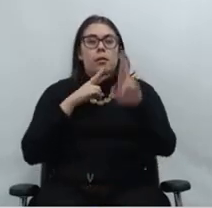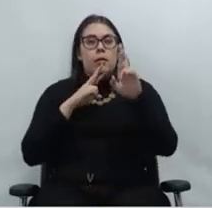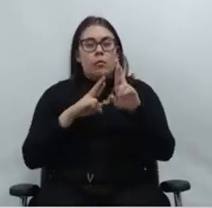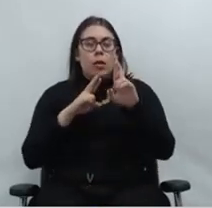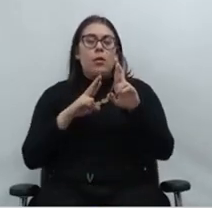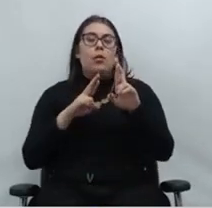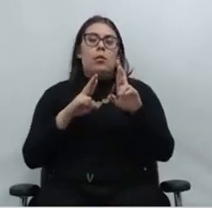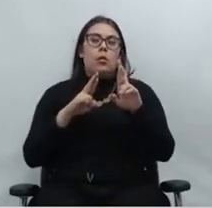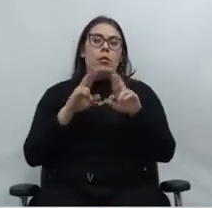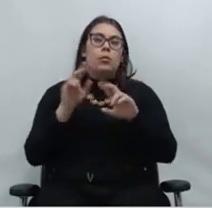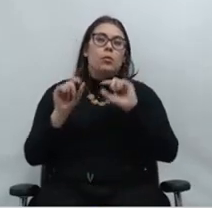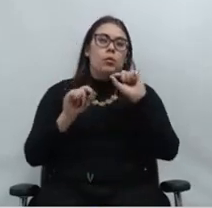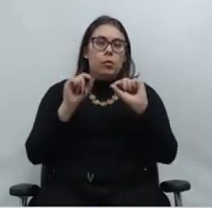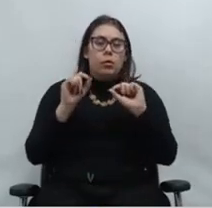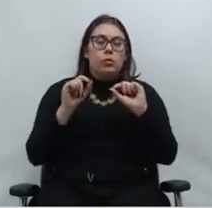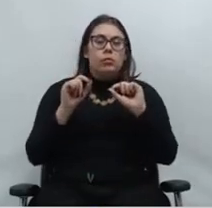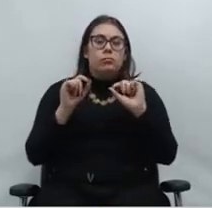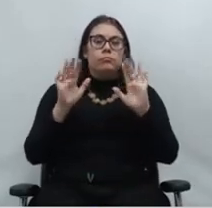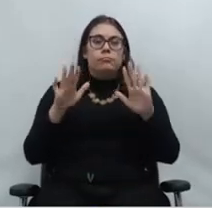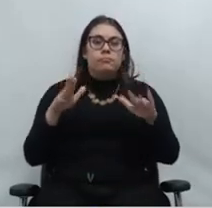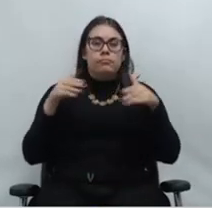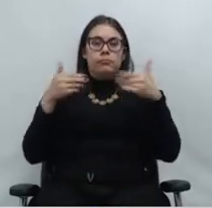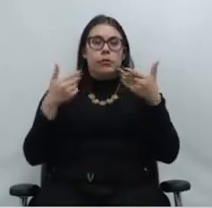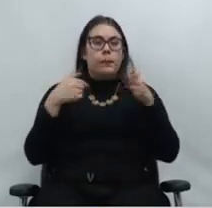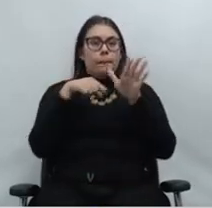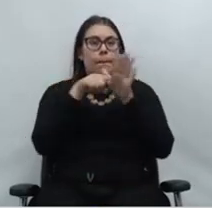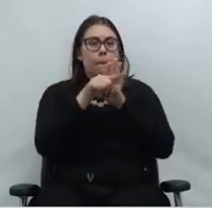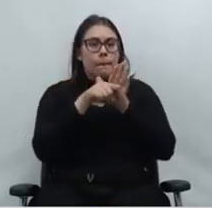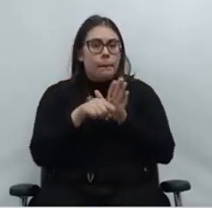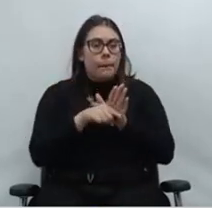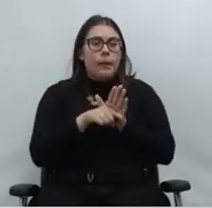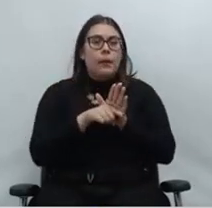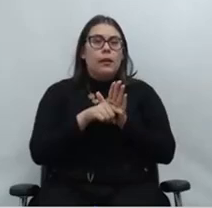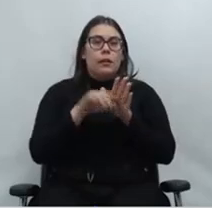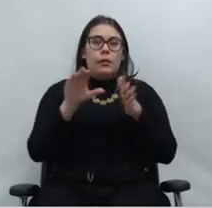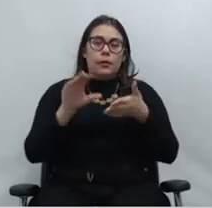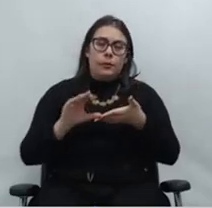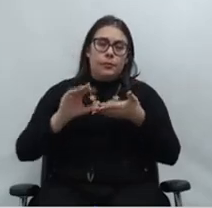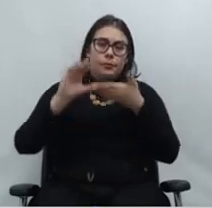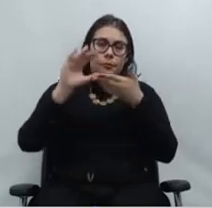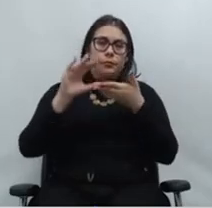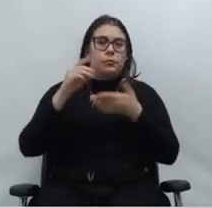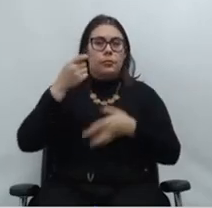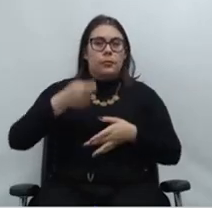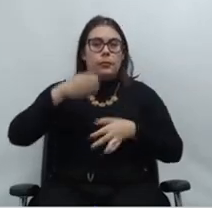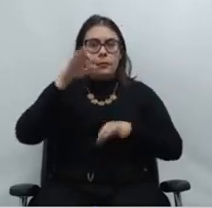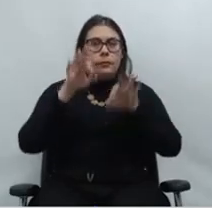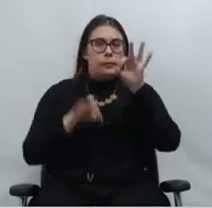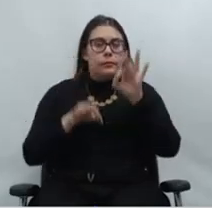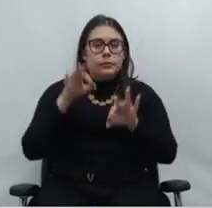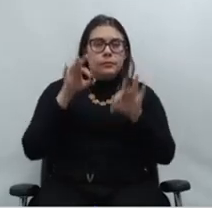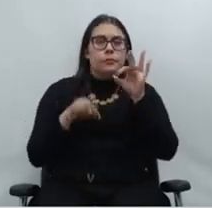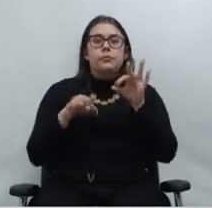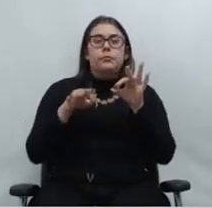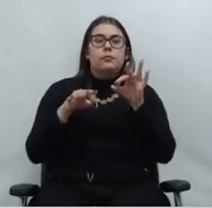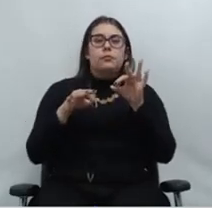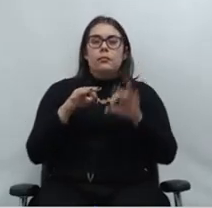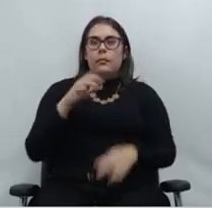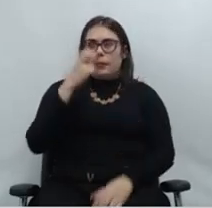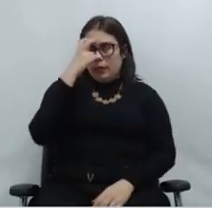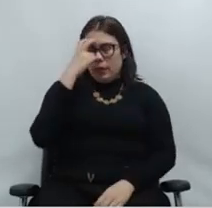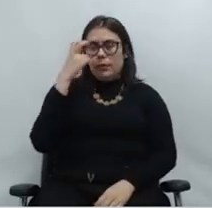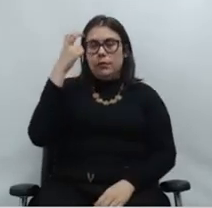desvantagens da adoção? Considerando, por fim, questionei que, considerando que o Conselho Nacional de Justiça instituiu o grupo de trabalho sobre inteligência artificial